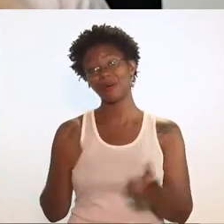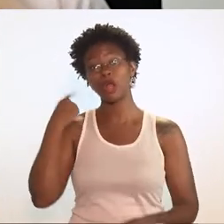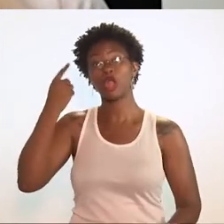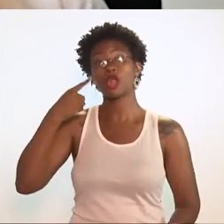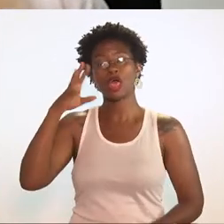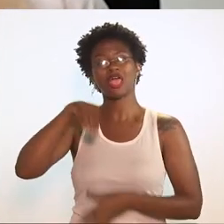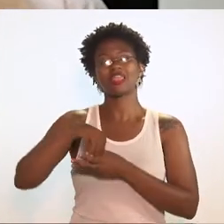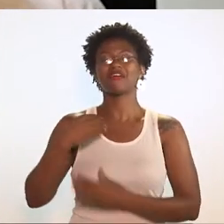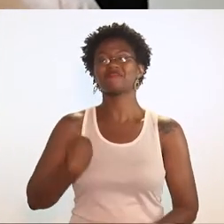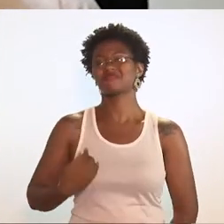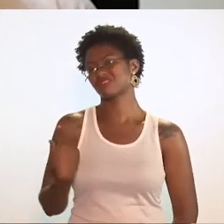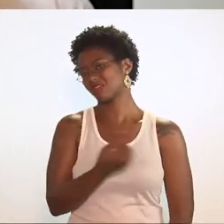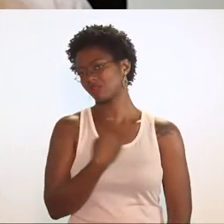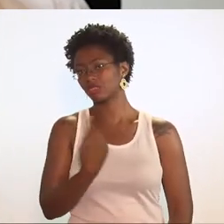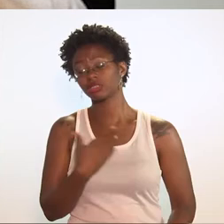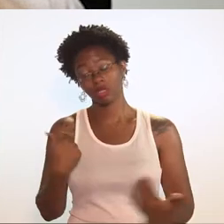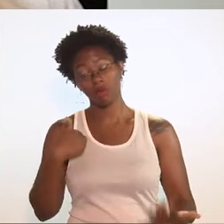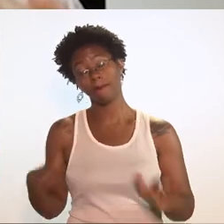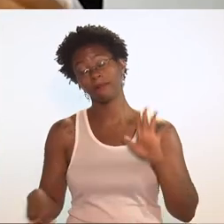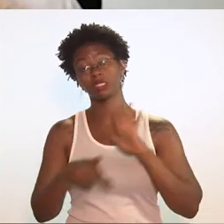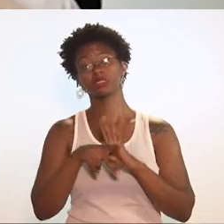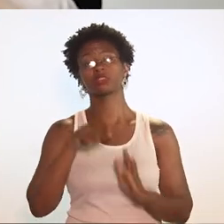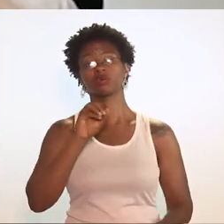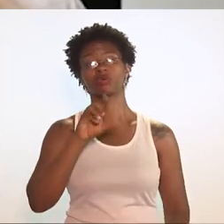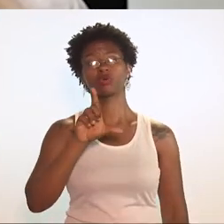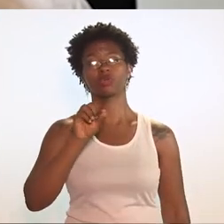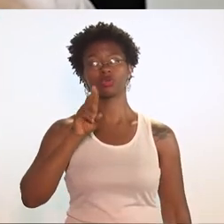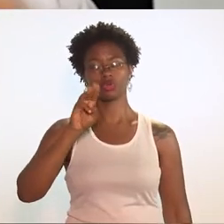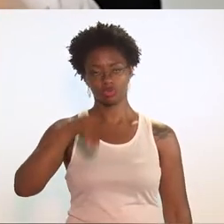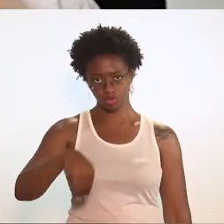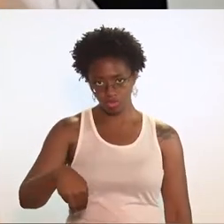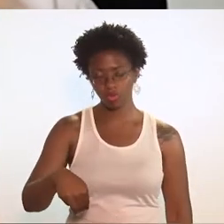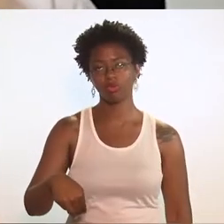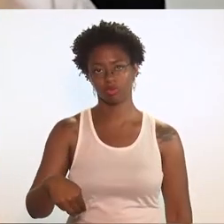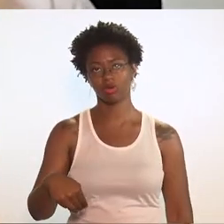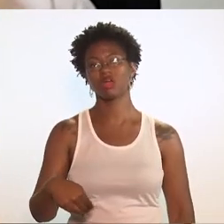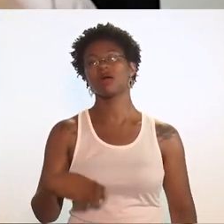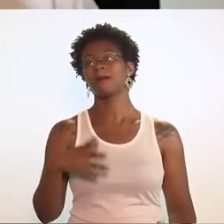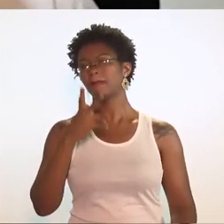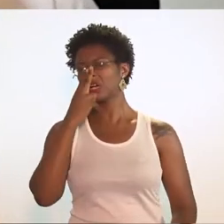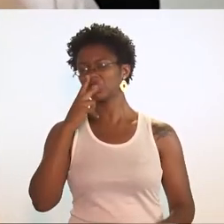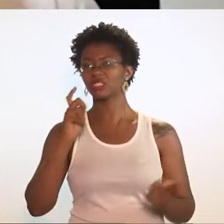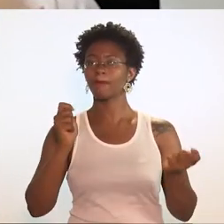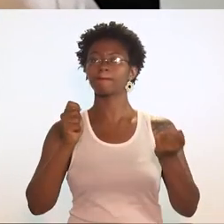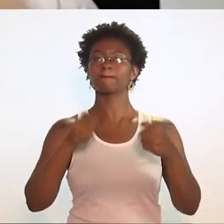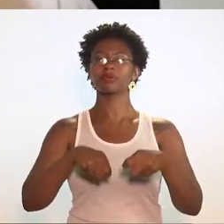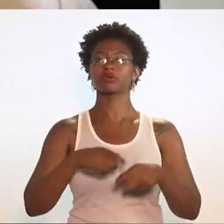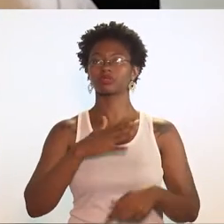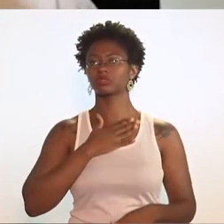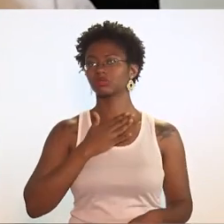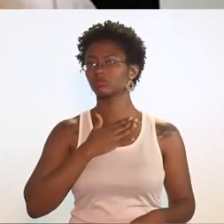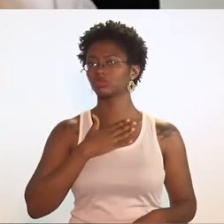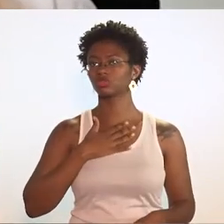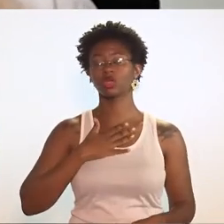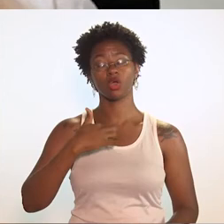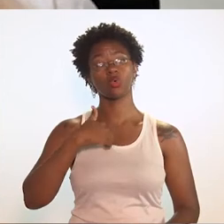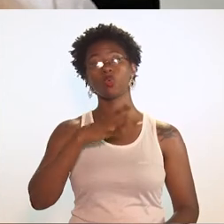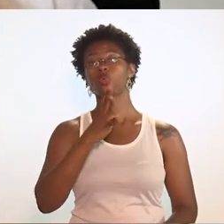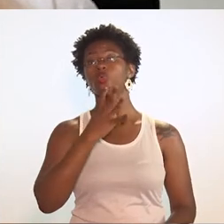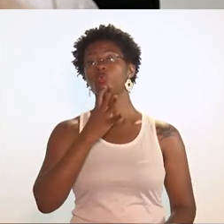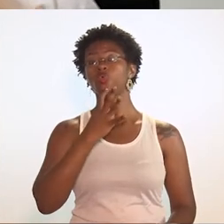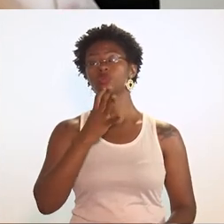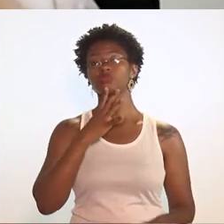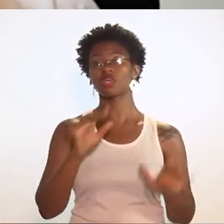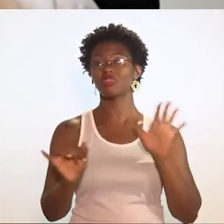coisas muito loucas nas nossas vidas. Então, estar no Olodum, fazer parte do Olodum, me possibilitou